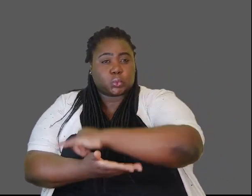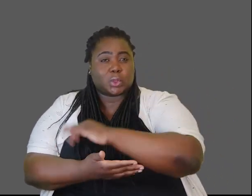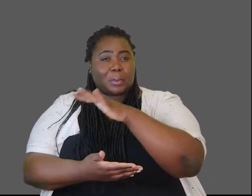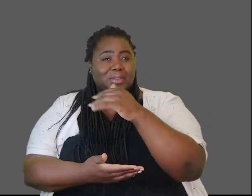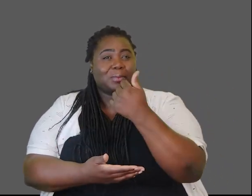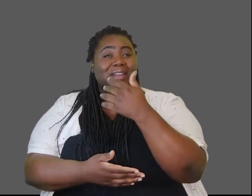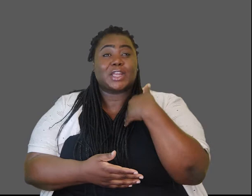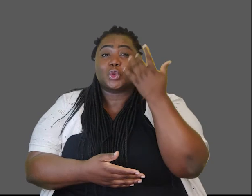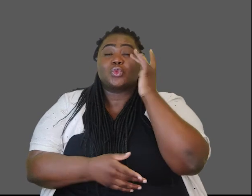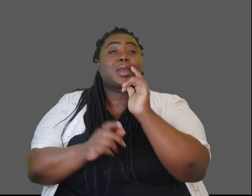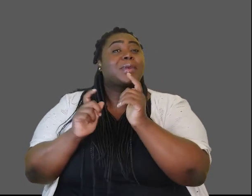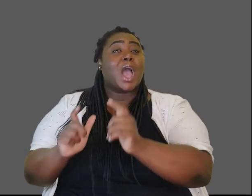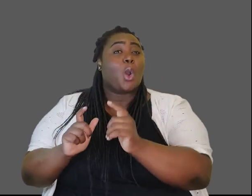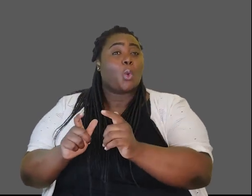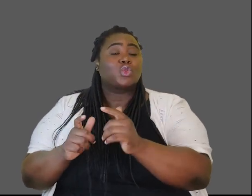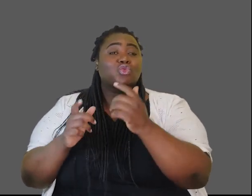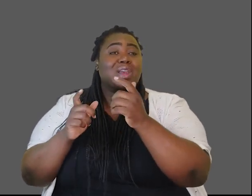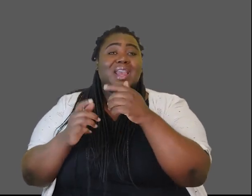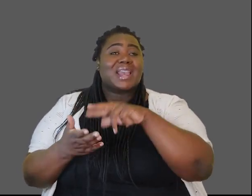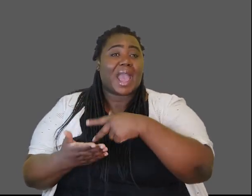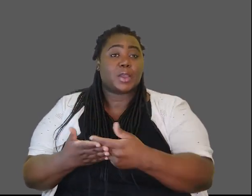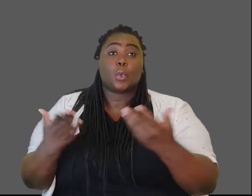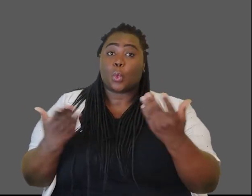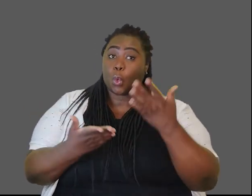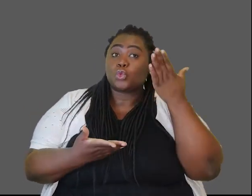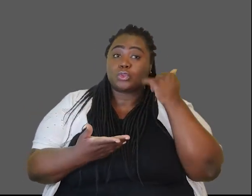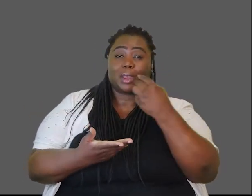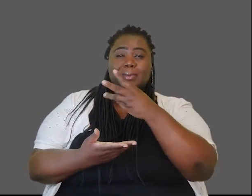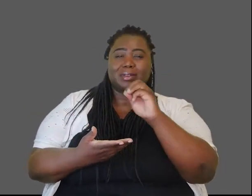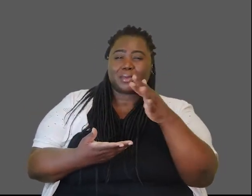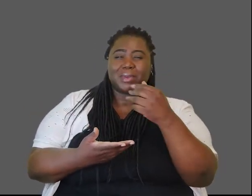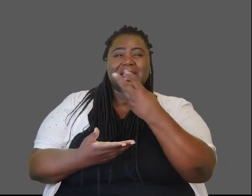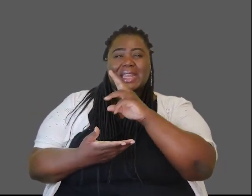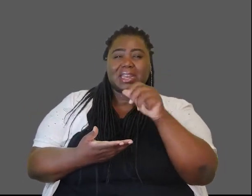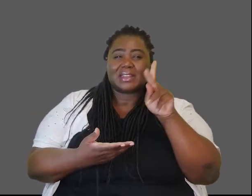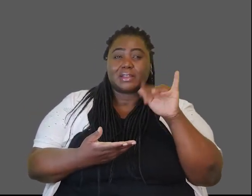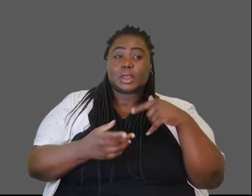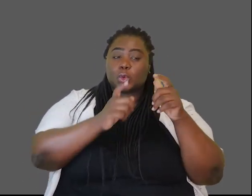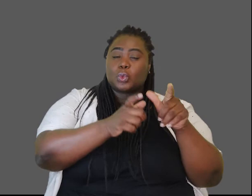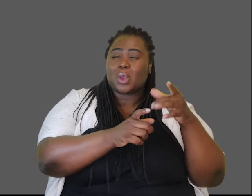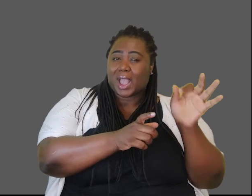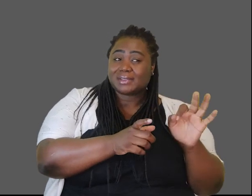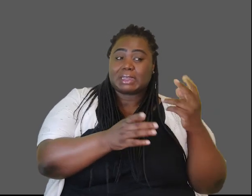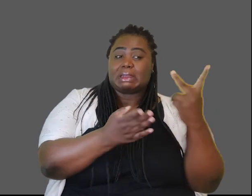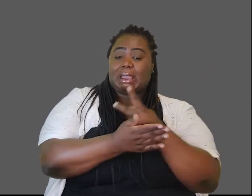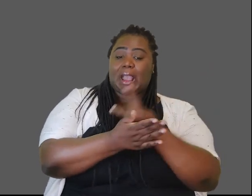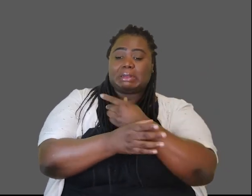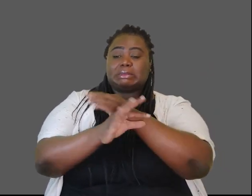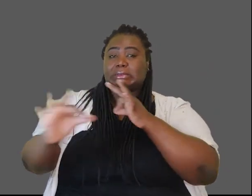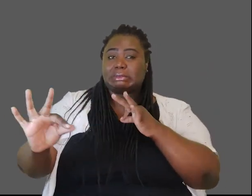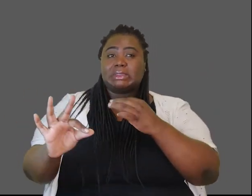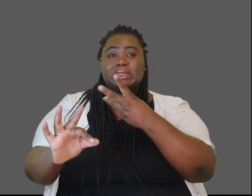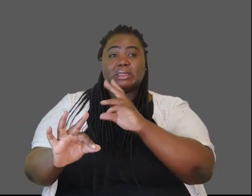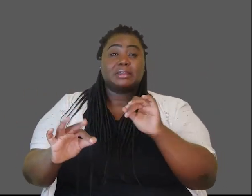uma distância que não sabia onde é que ele caiu. A história hoje conta que foi em torno de 300 quilômetros do ponto que ele devia cair e onde ele caiu.